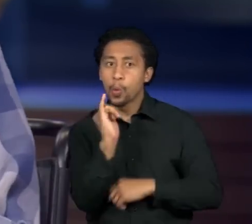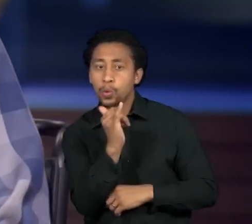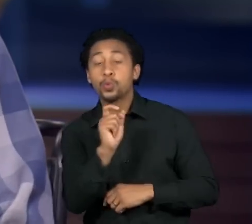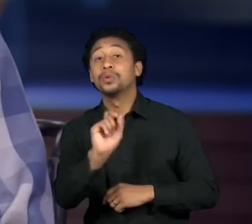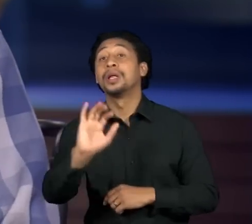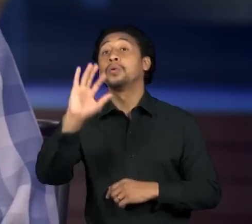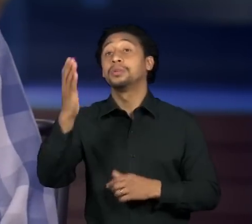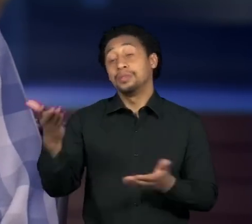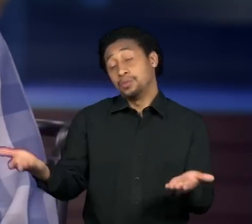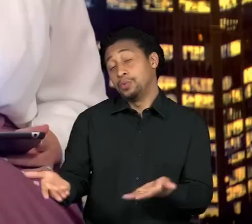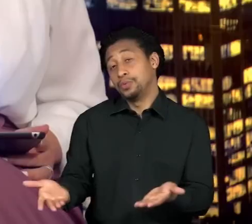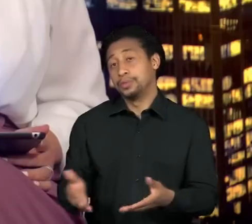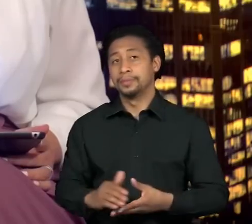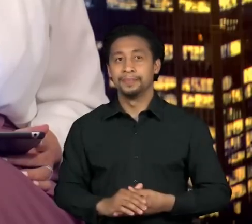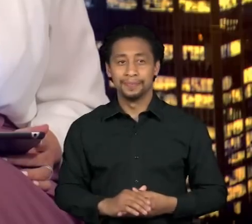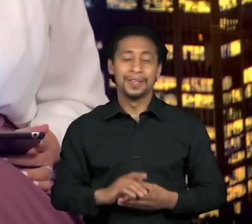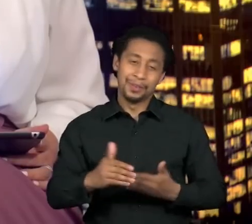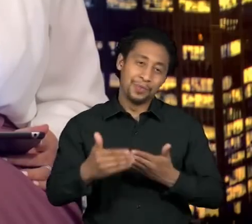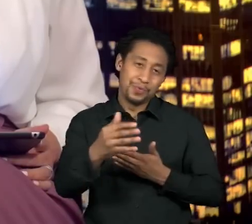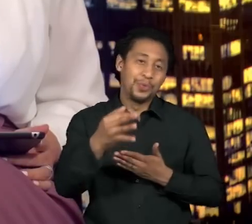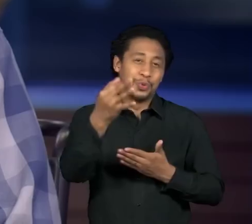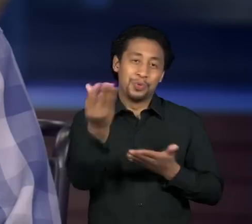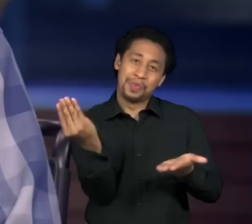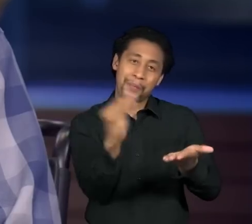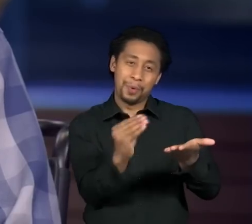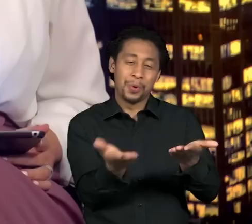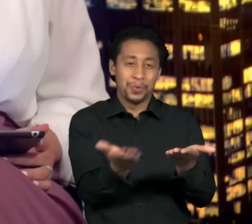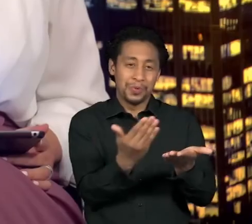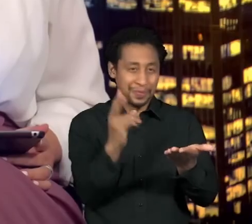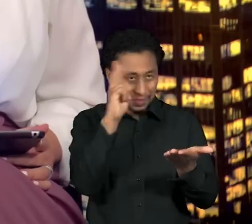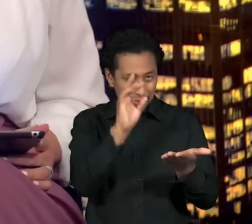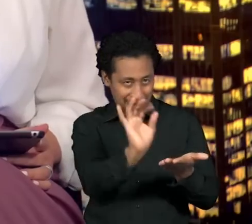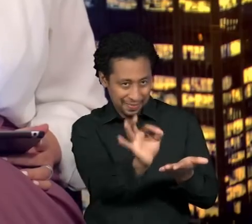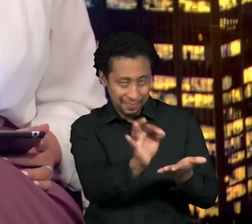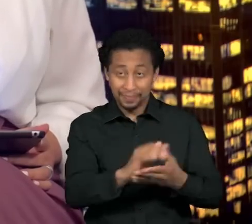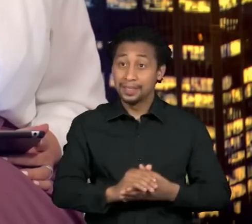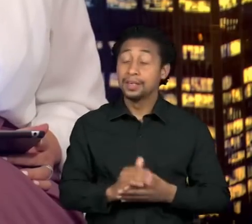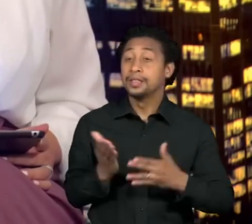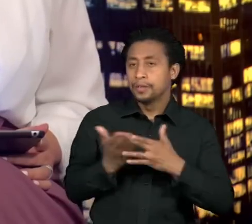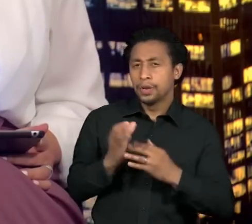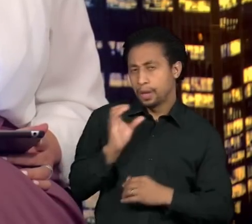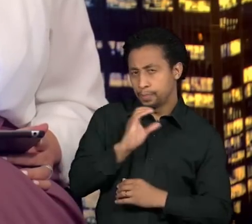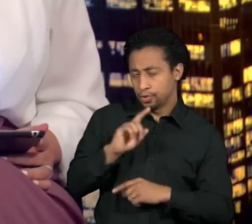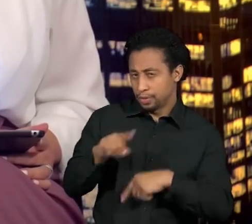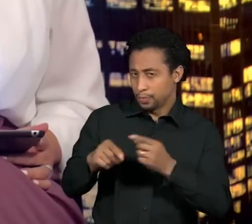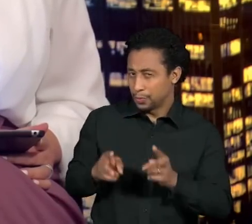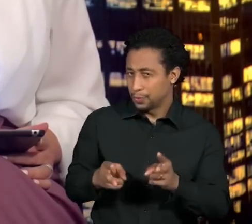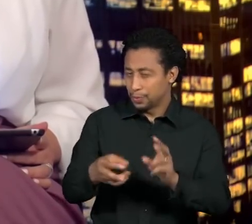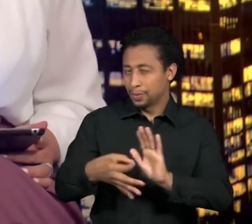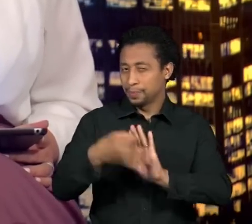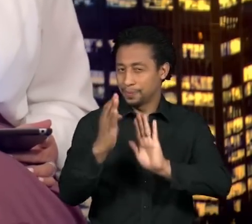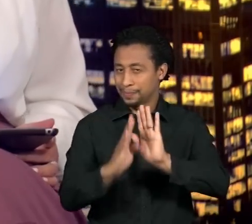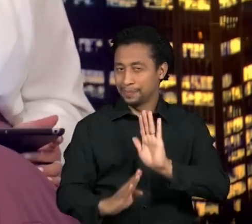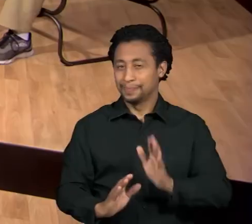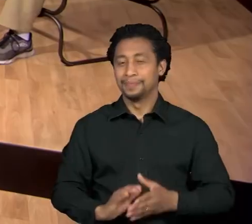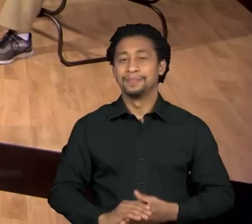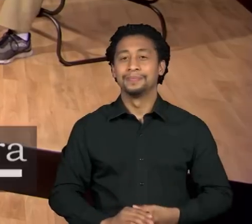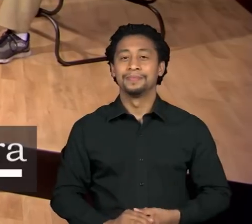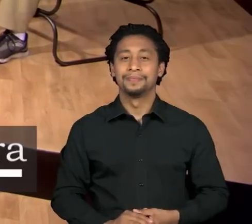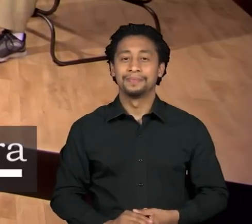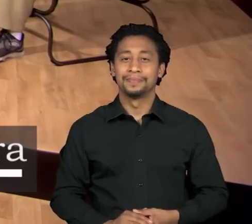acontecendo hoje. Quando estiverem nos livros de história, não é, professor? Faz uma pausinha aqui na nossa conversa, a gente volta já.